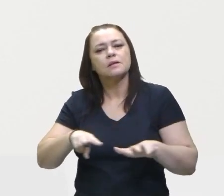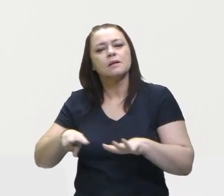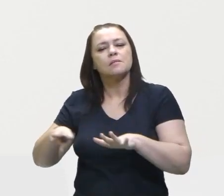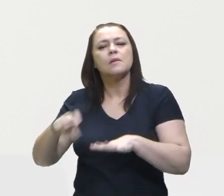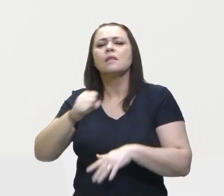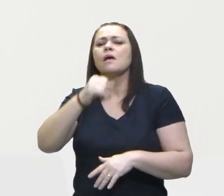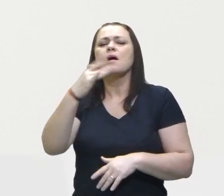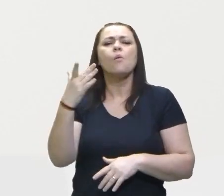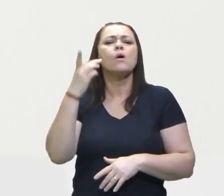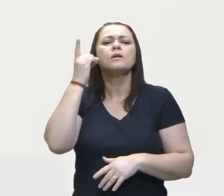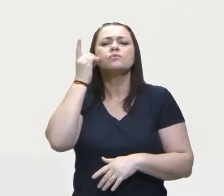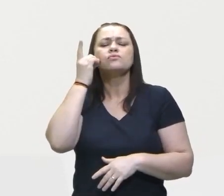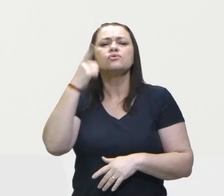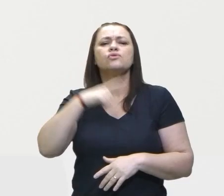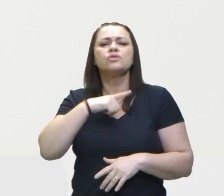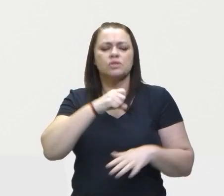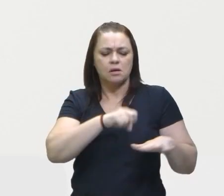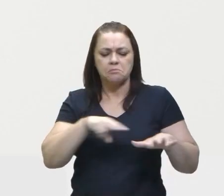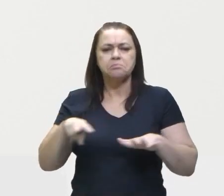Quantos dias tem a semana?